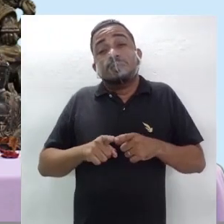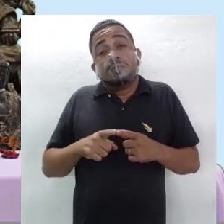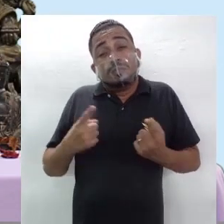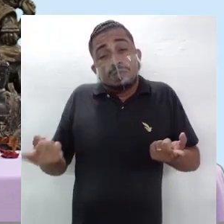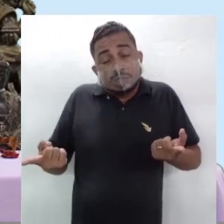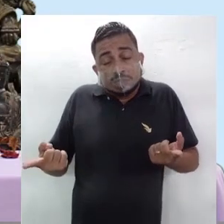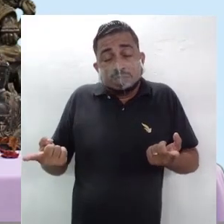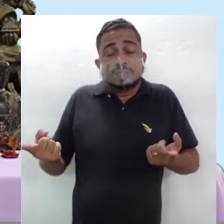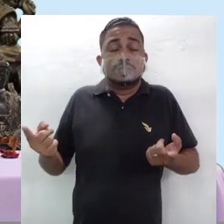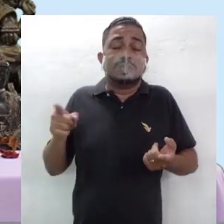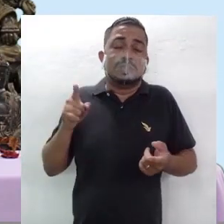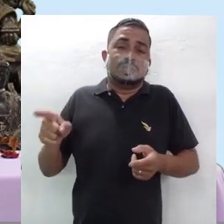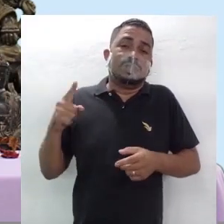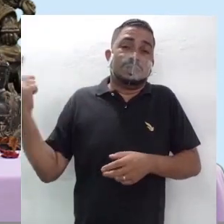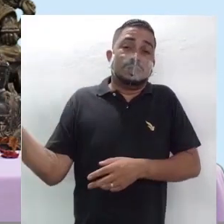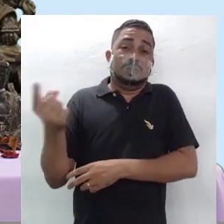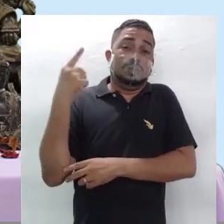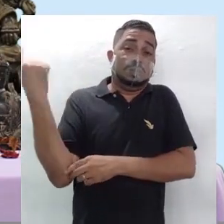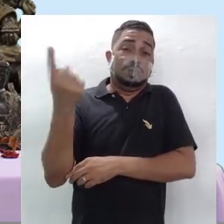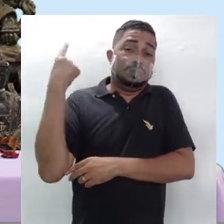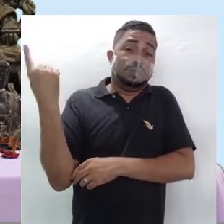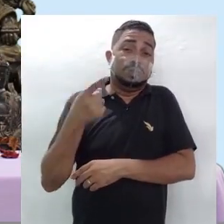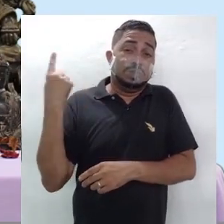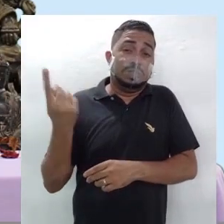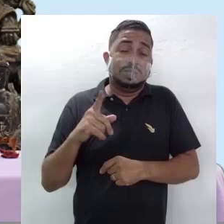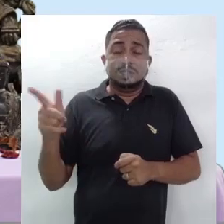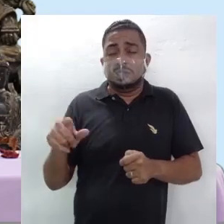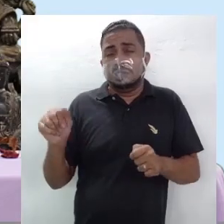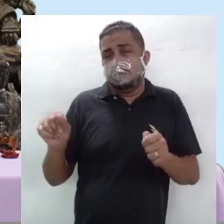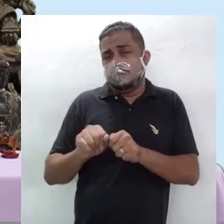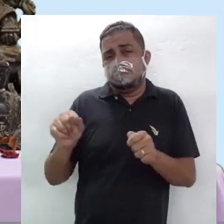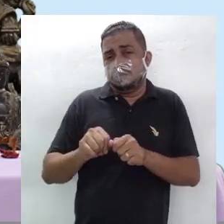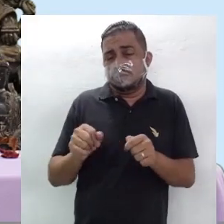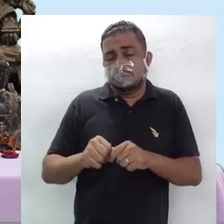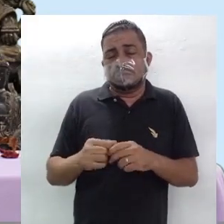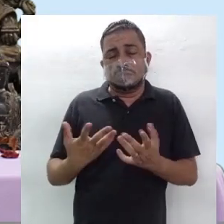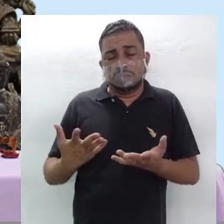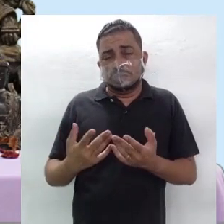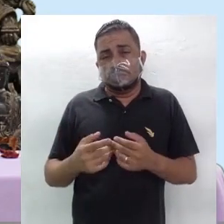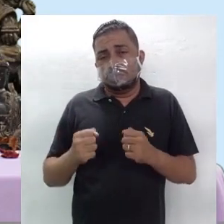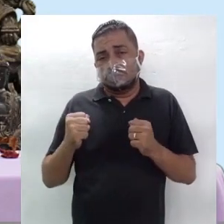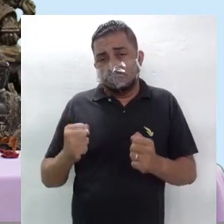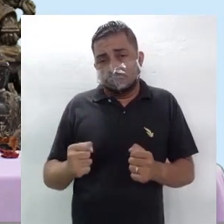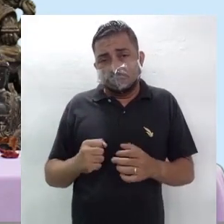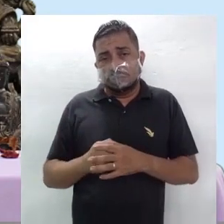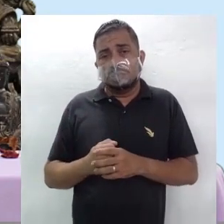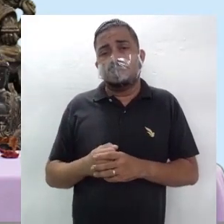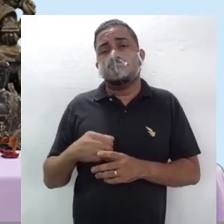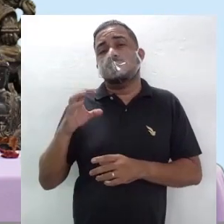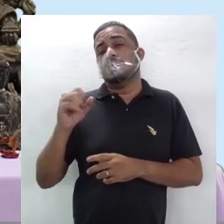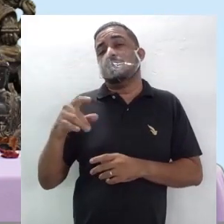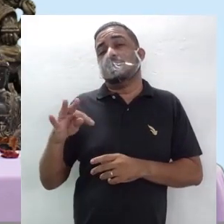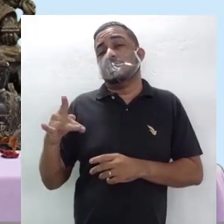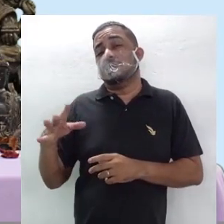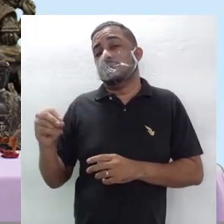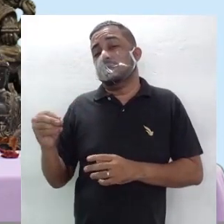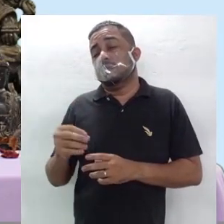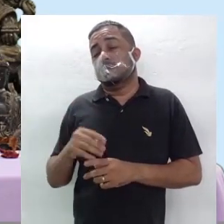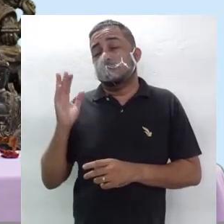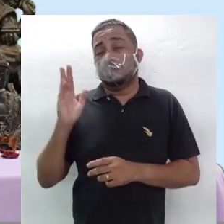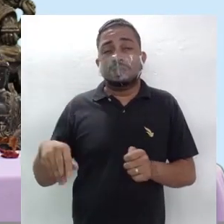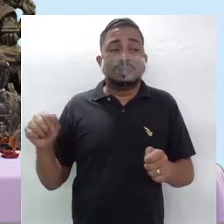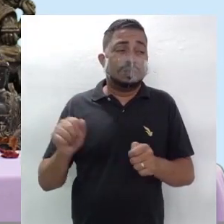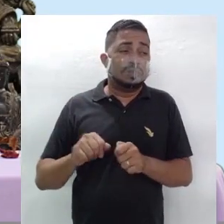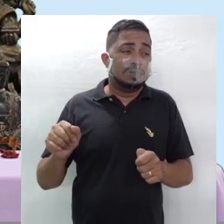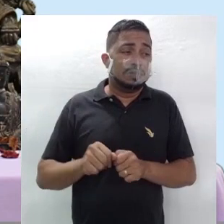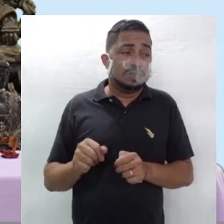tufões. Mas o tornado são fenômenos que, tipicamente, que são continentais, ele